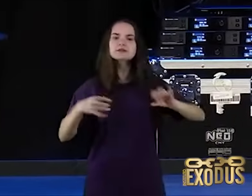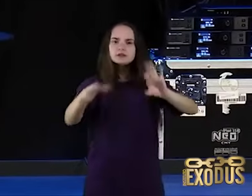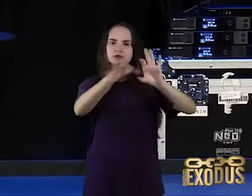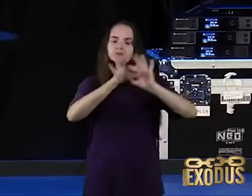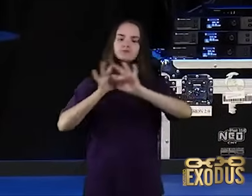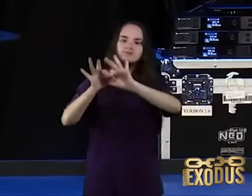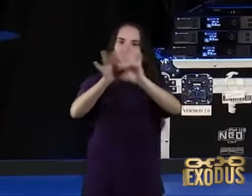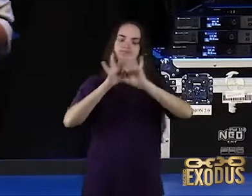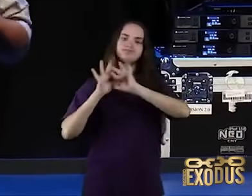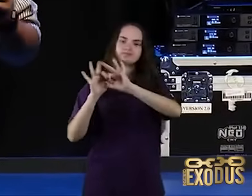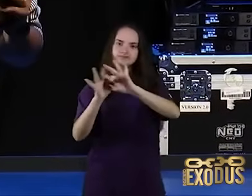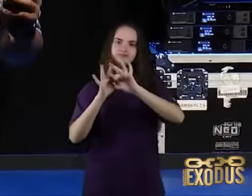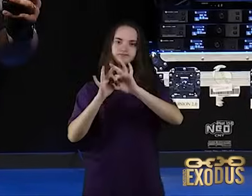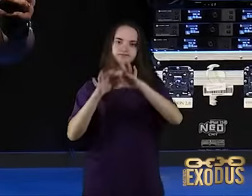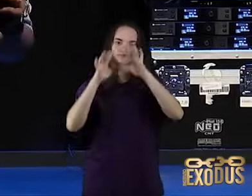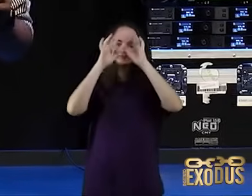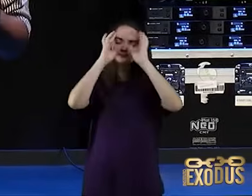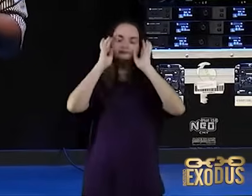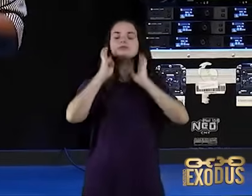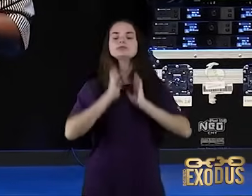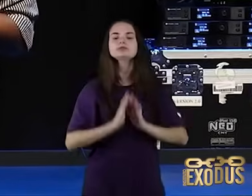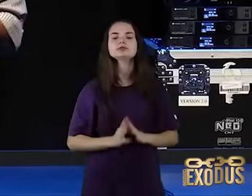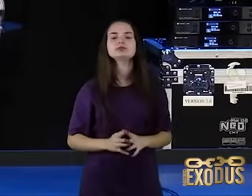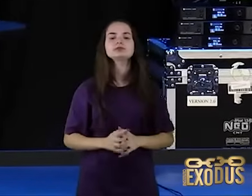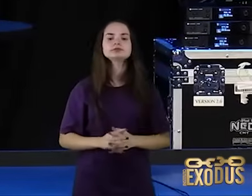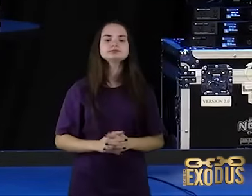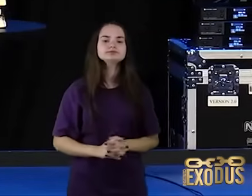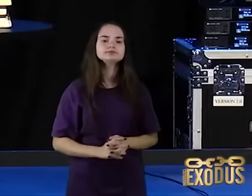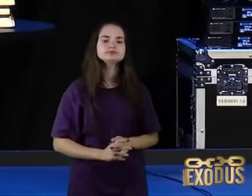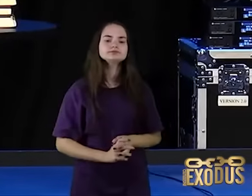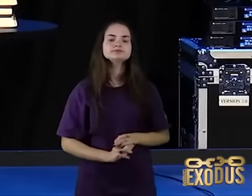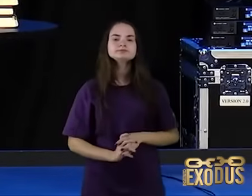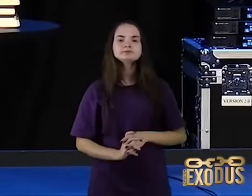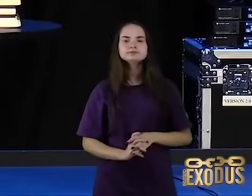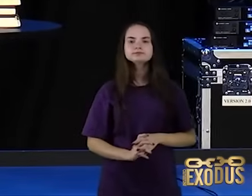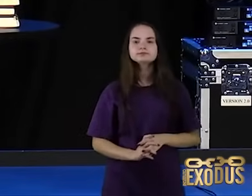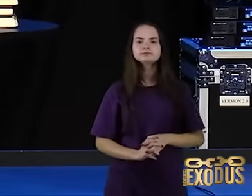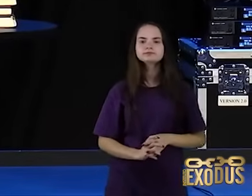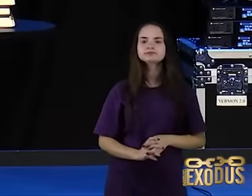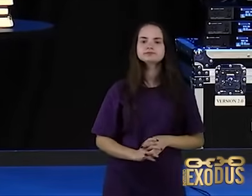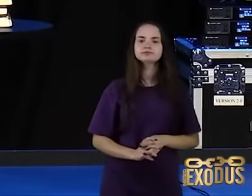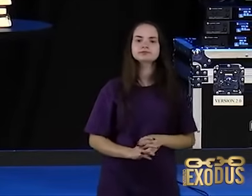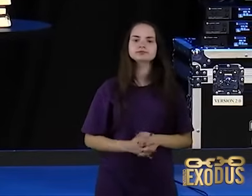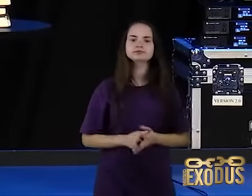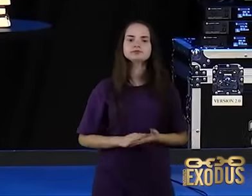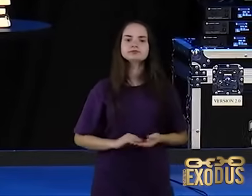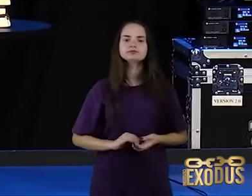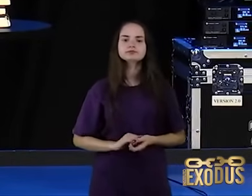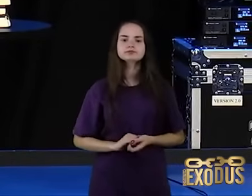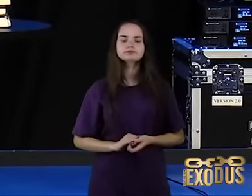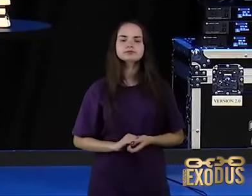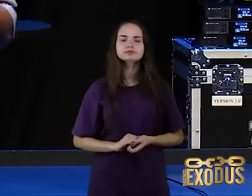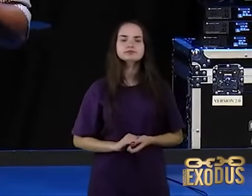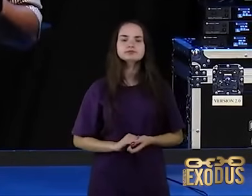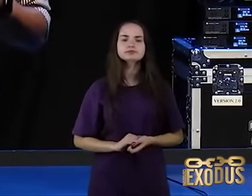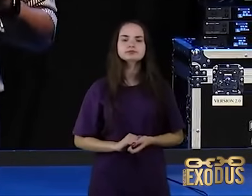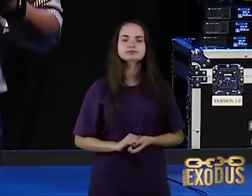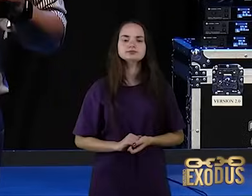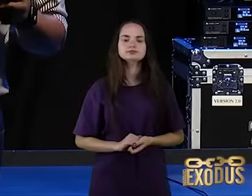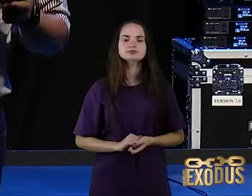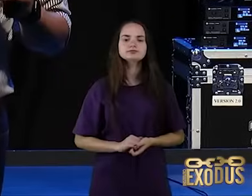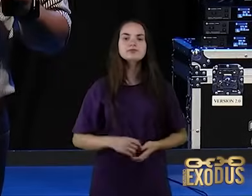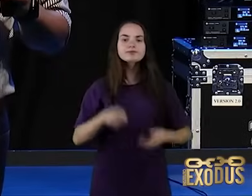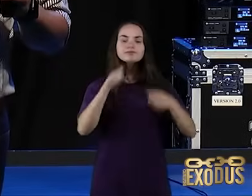aqui que crítica que é construtiva é aquela que vem com solução abre o seu ouvido